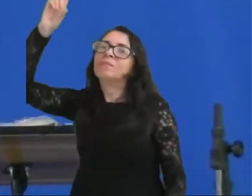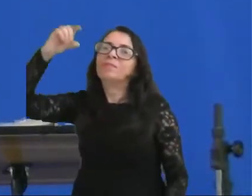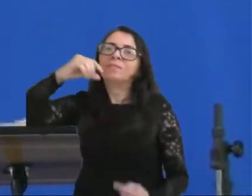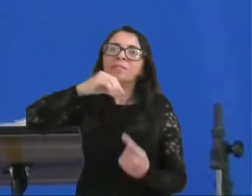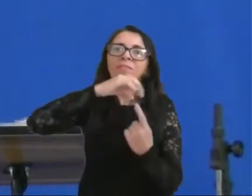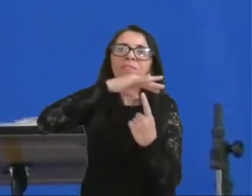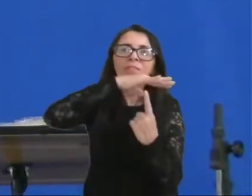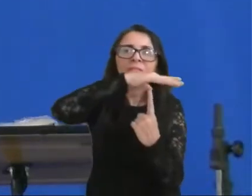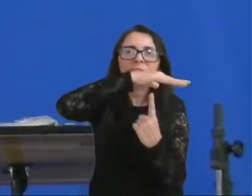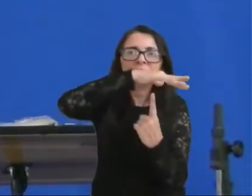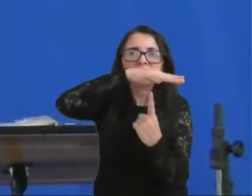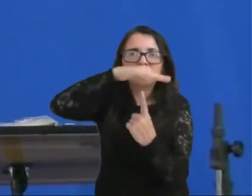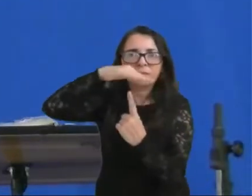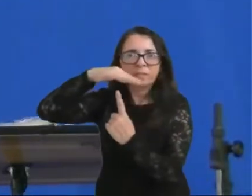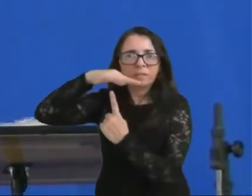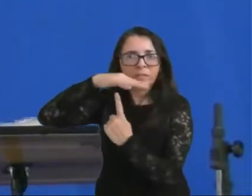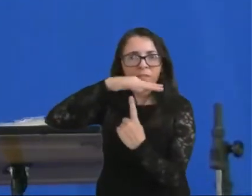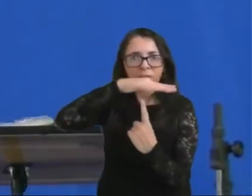congregação.